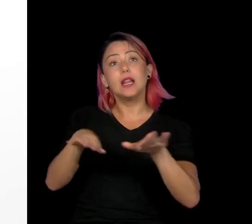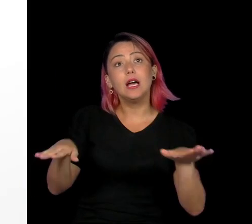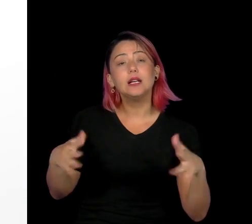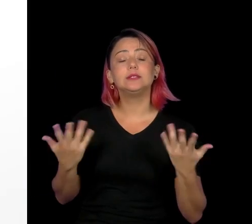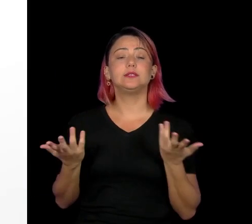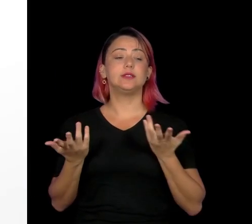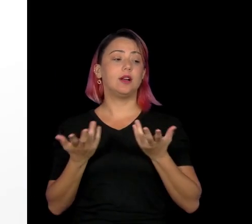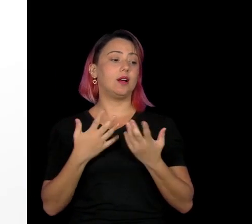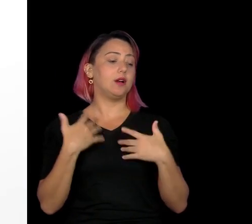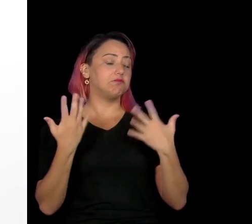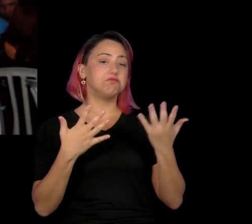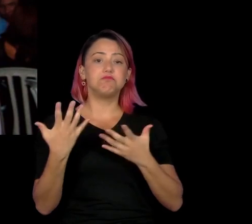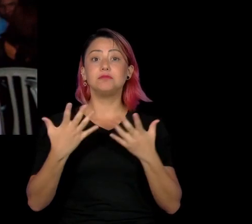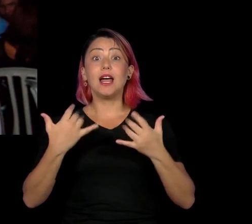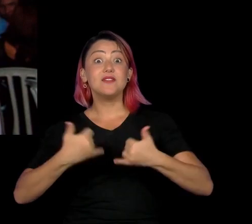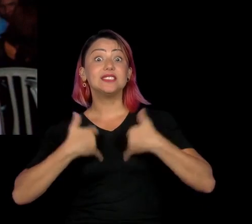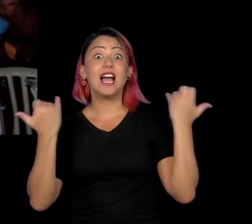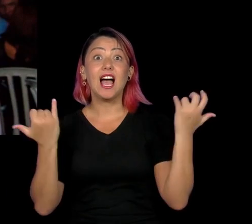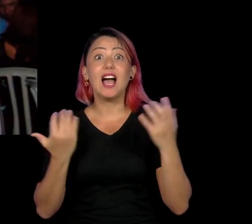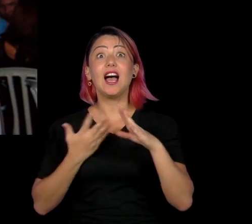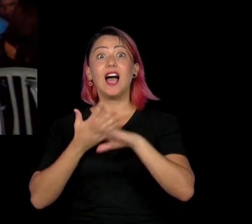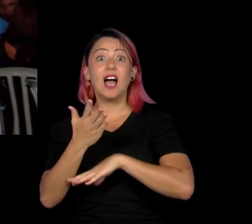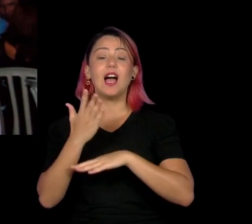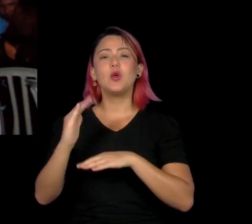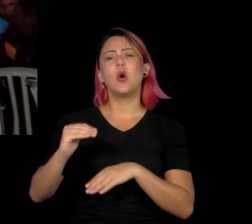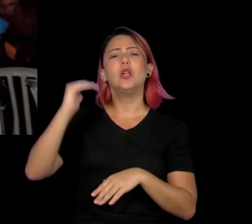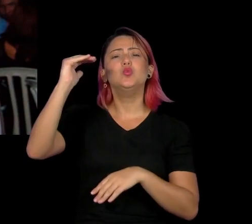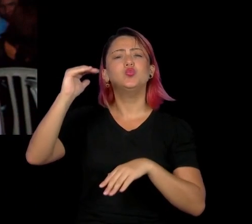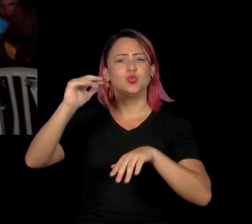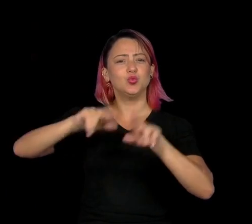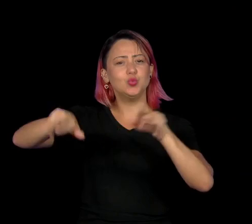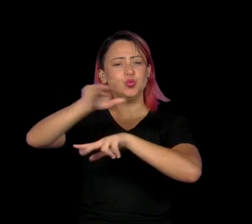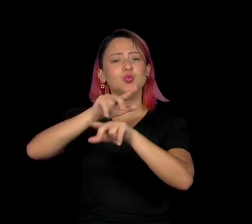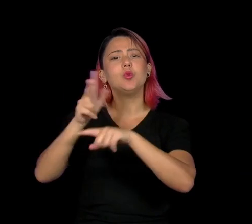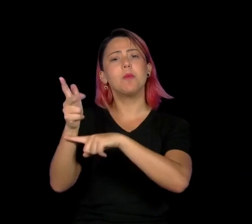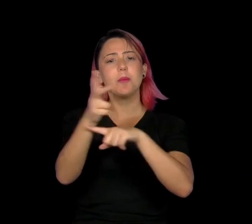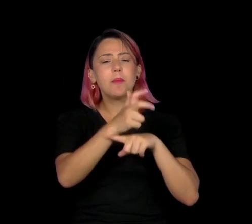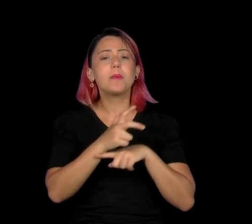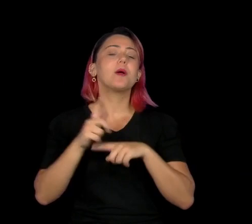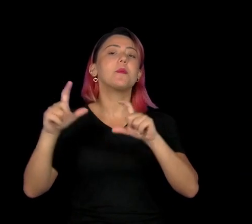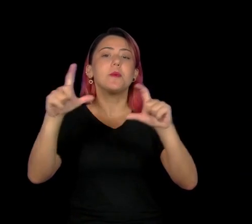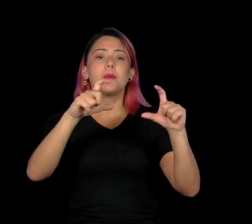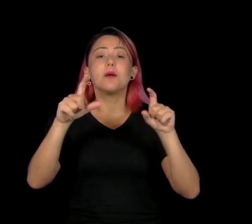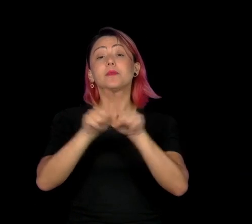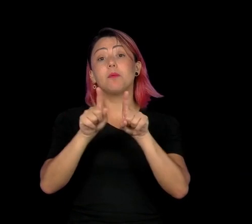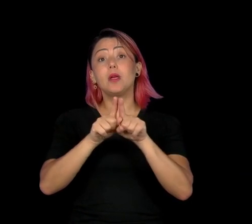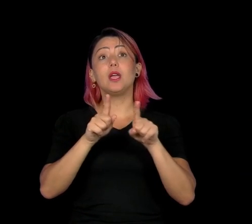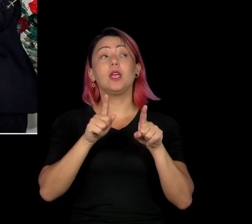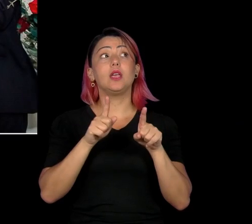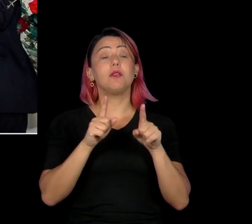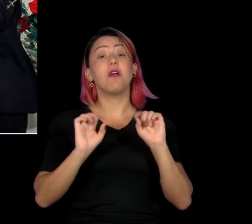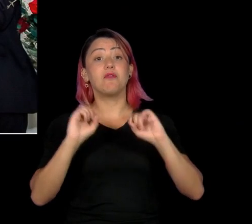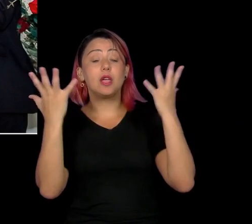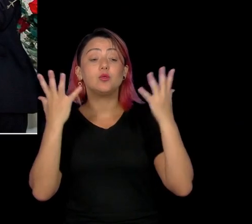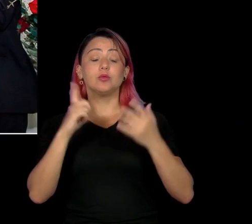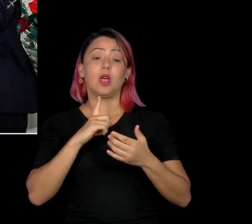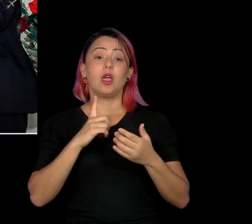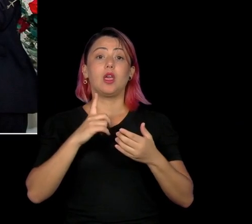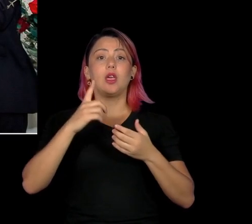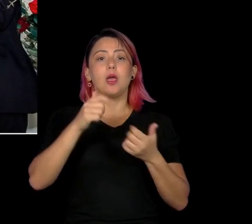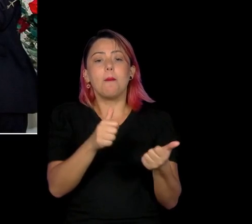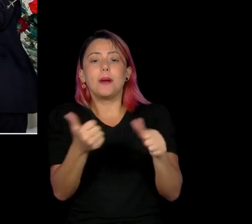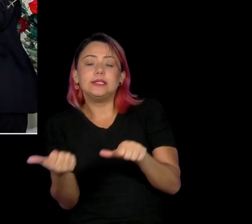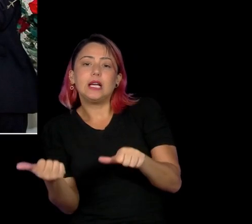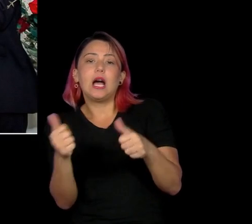eu fotografo aniversários, adulto. E eventos eu pego batizado, casamentos. Se o sonho